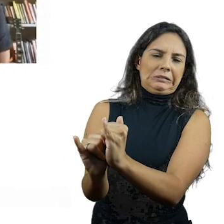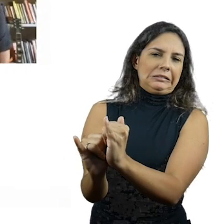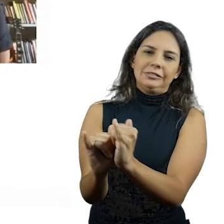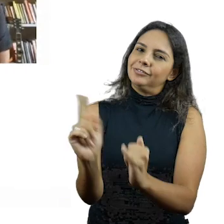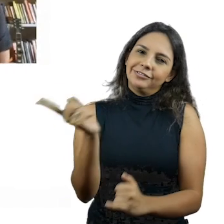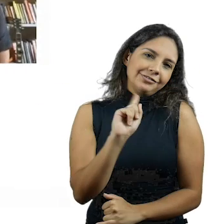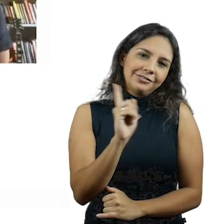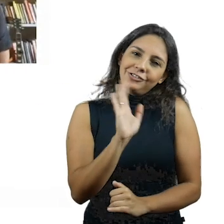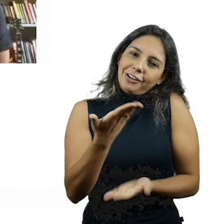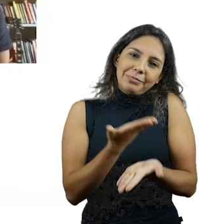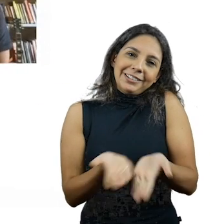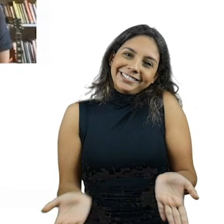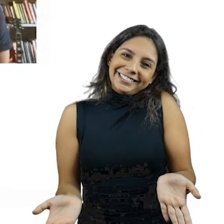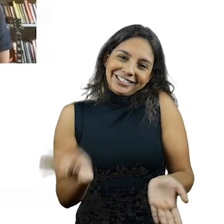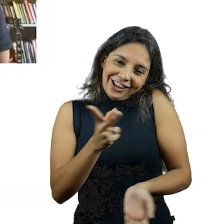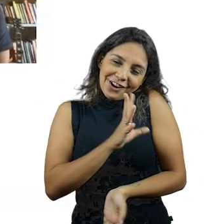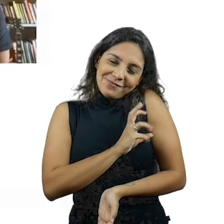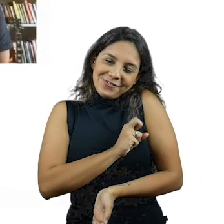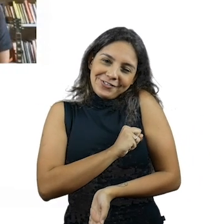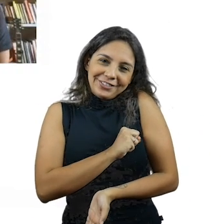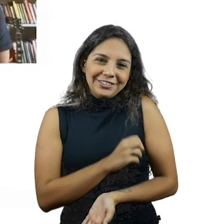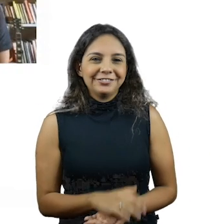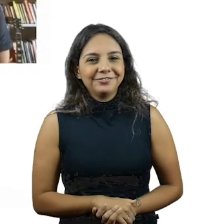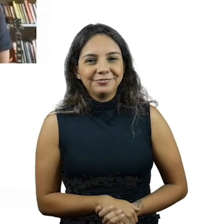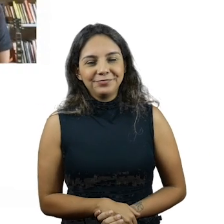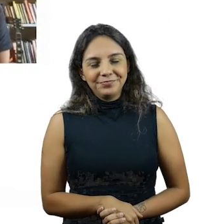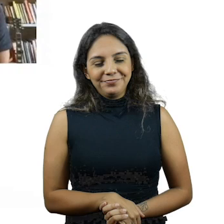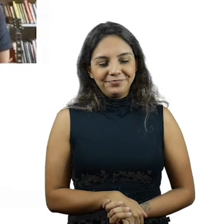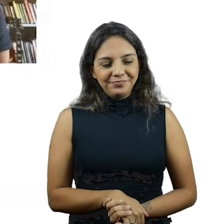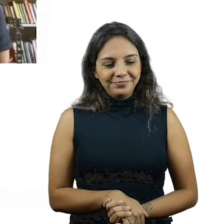pra dizer jamais.